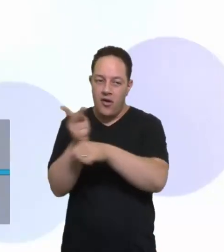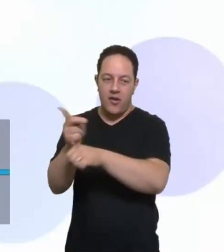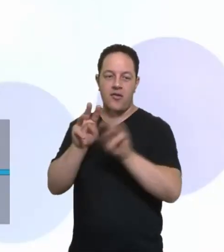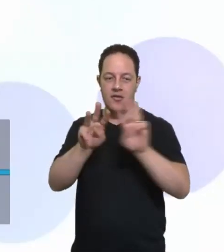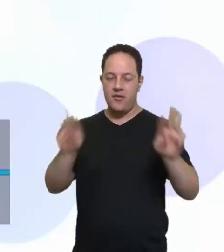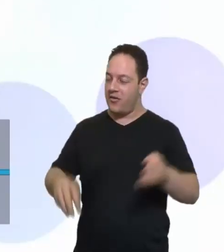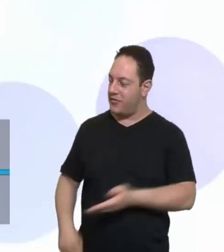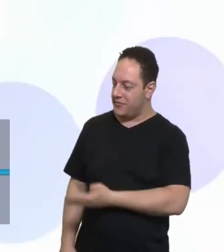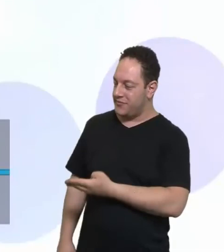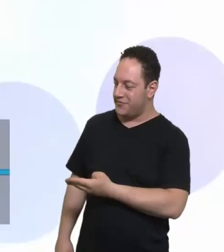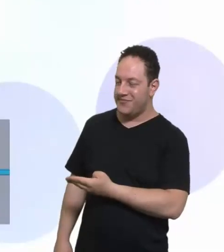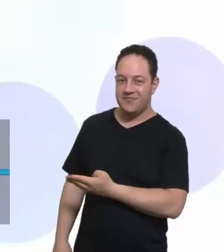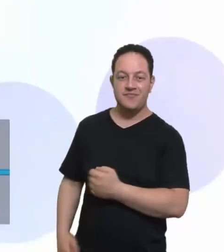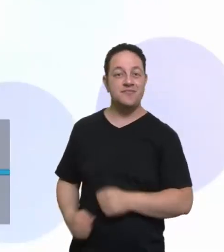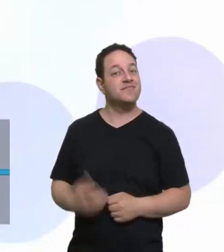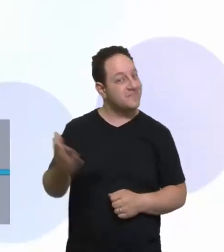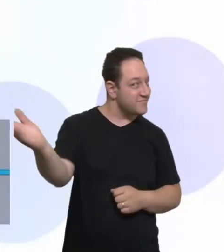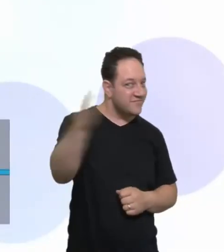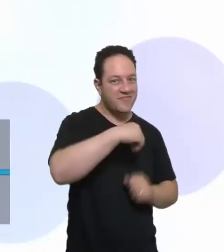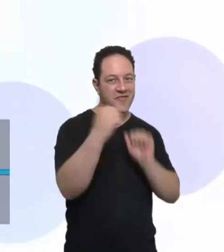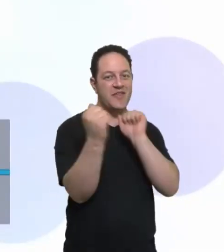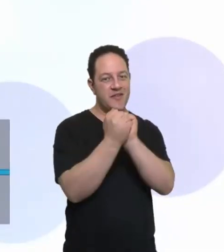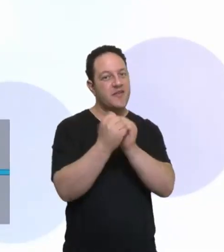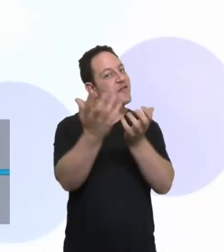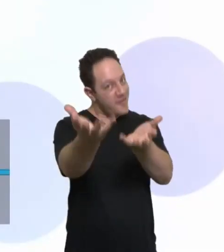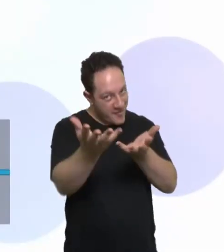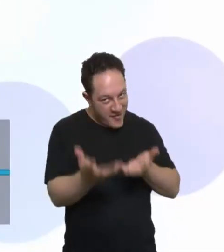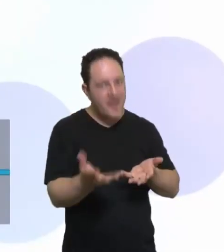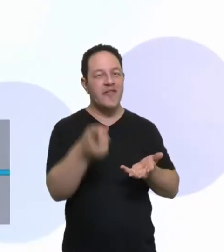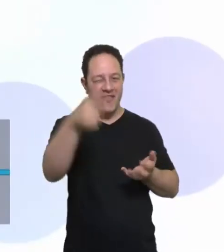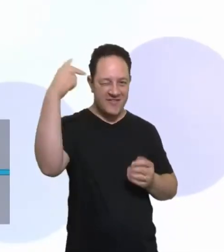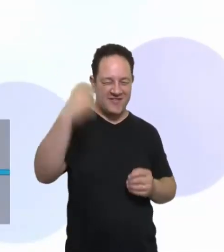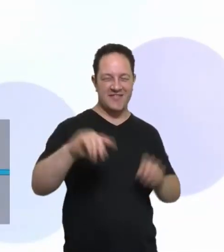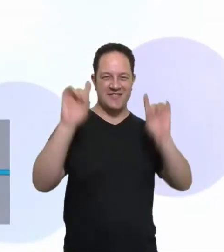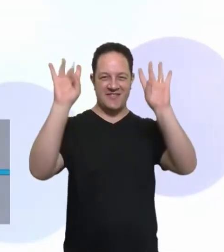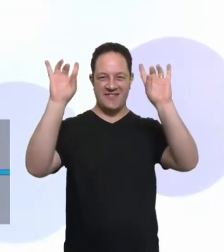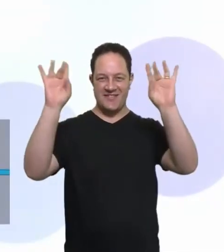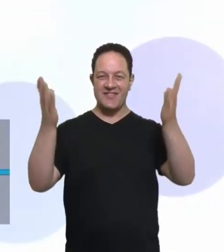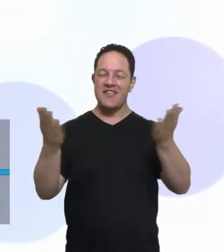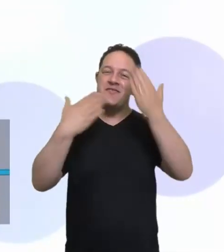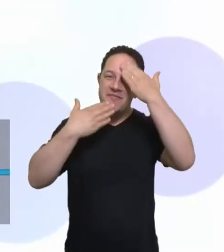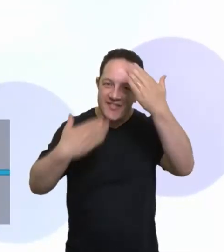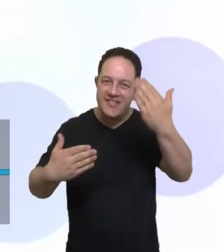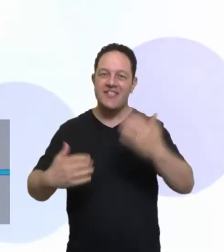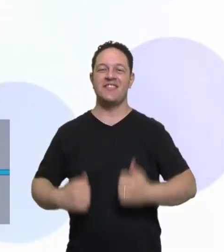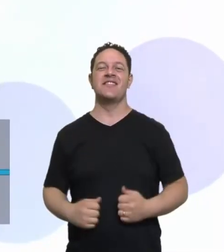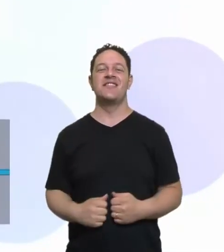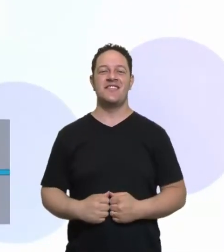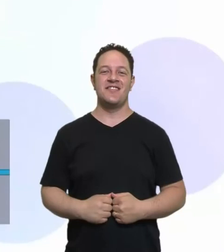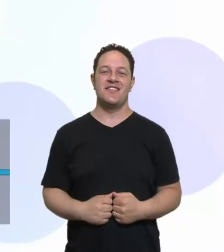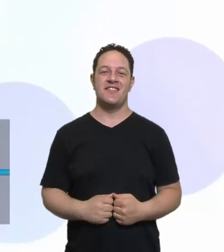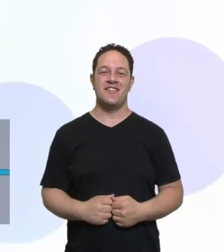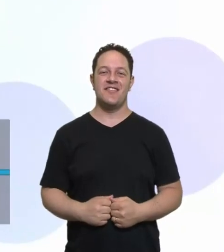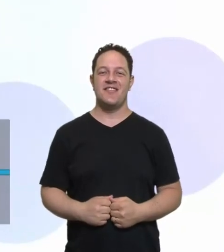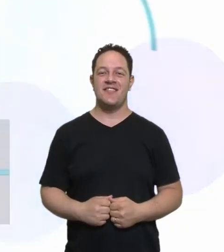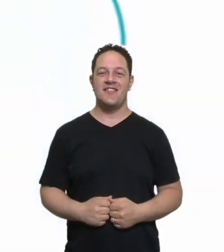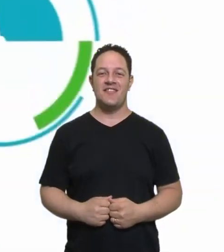vamos lá cara vem fazer parte com a gente o convite é para lá de especial Muito obrigado